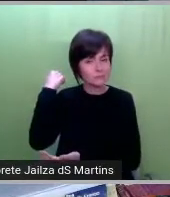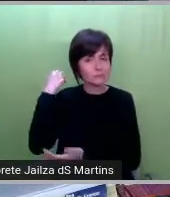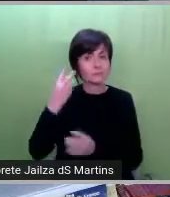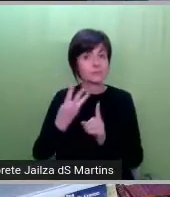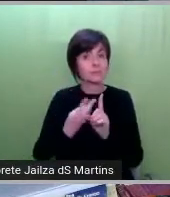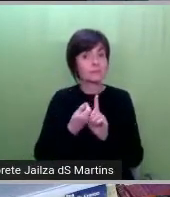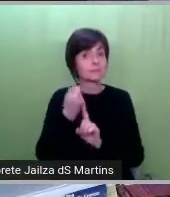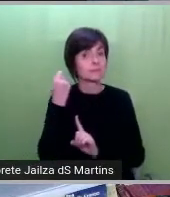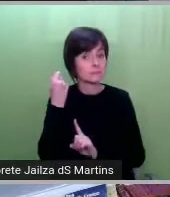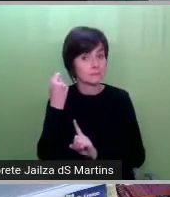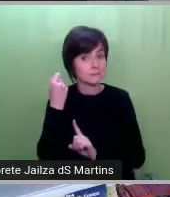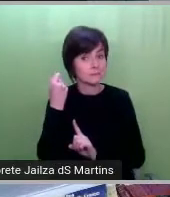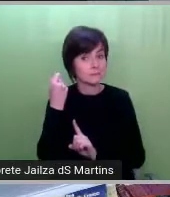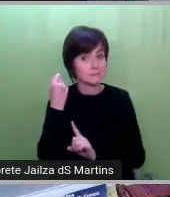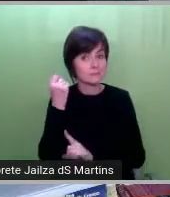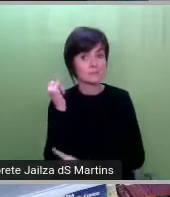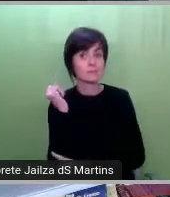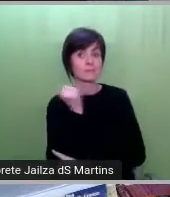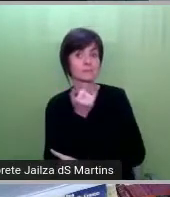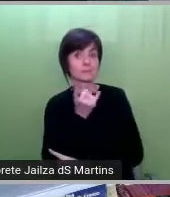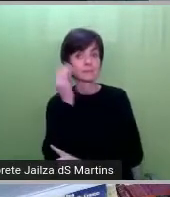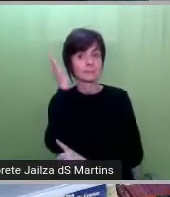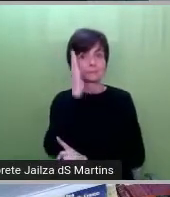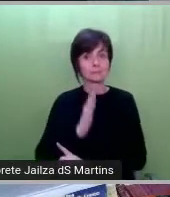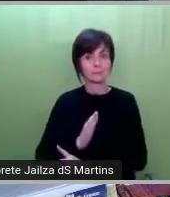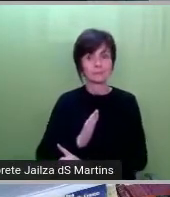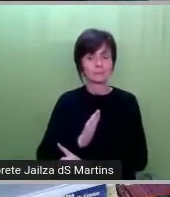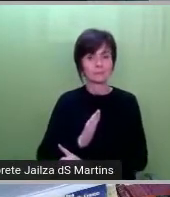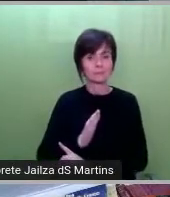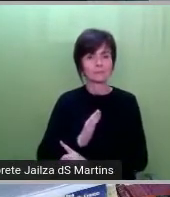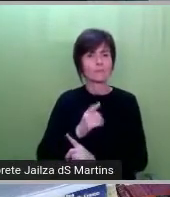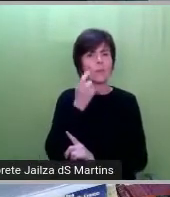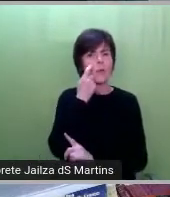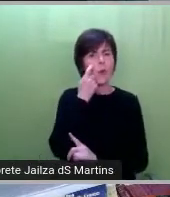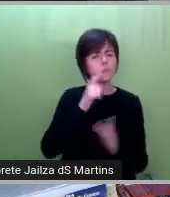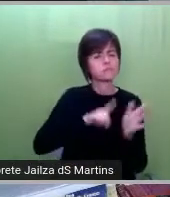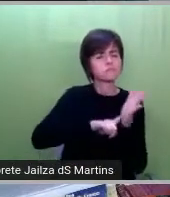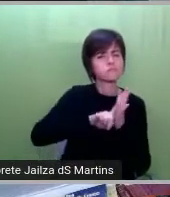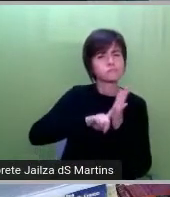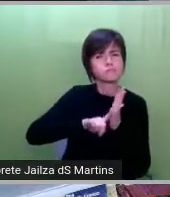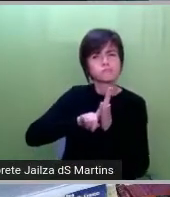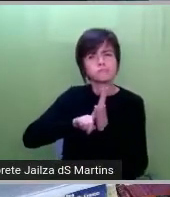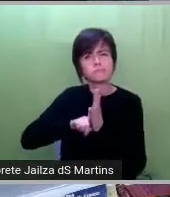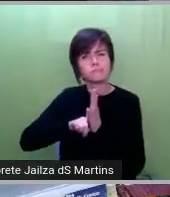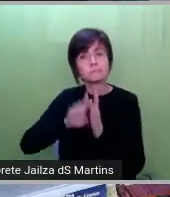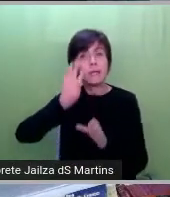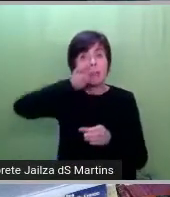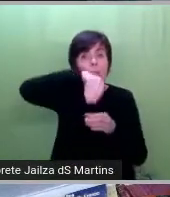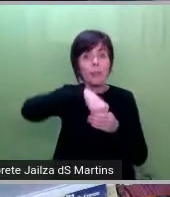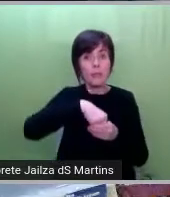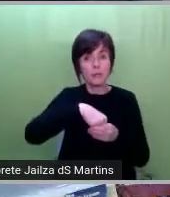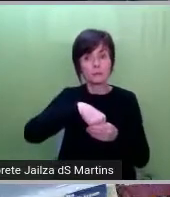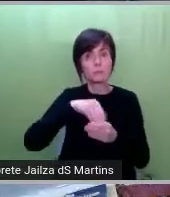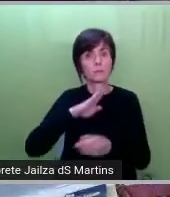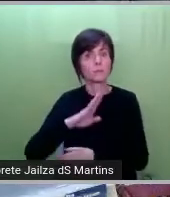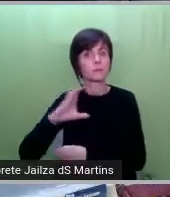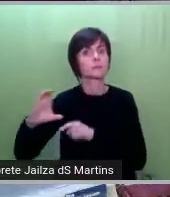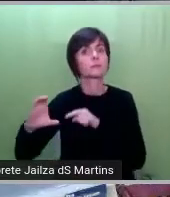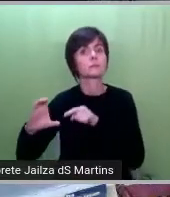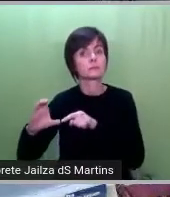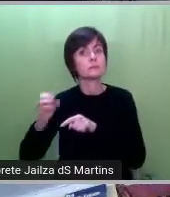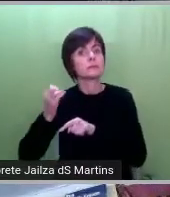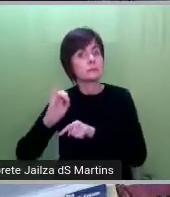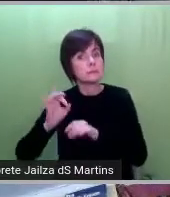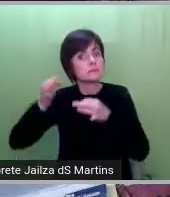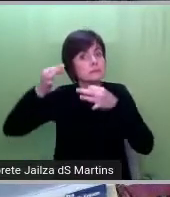trimestralmente, o FMI mandava uma comissão para examinar as contas dentro do Tesouro Nacional, para ver se ele estava